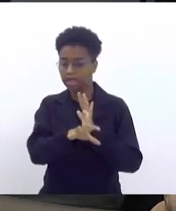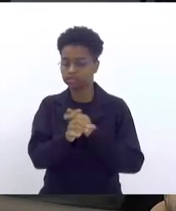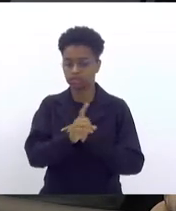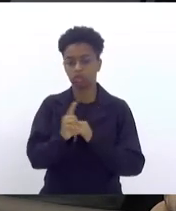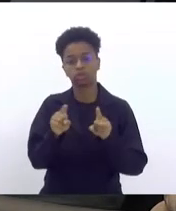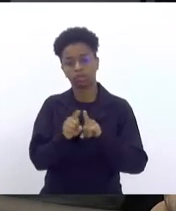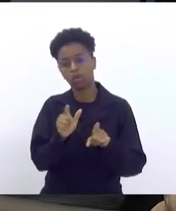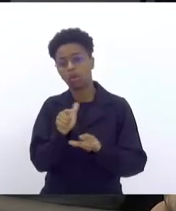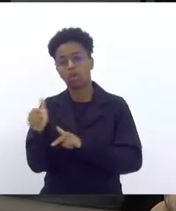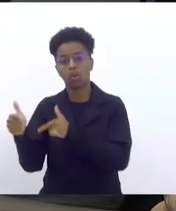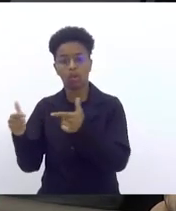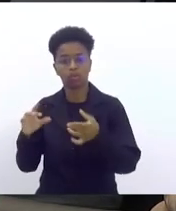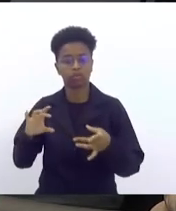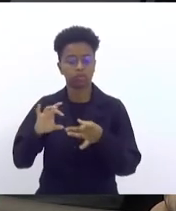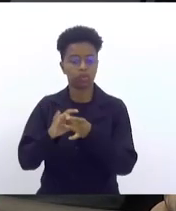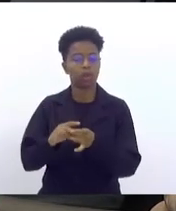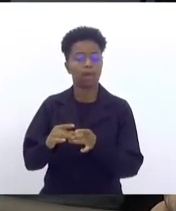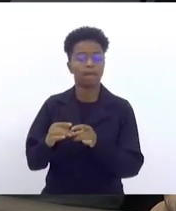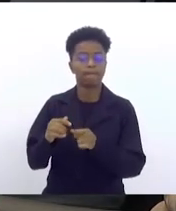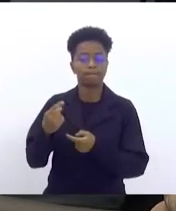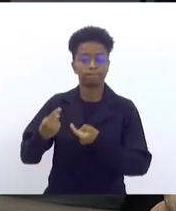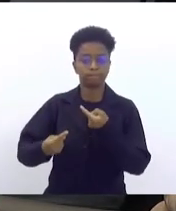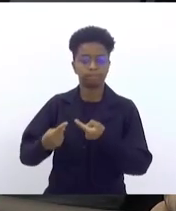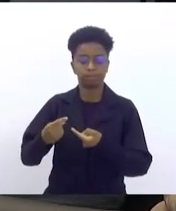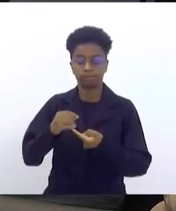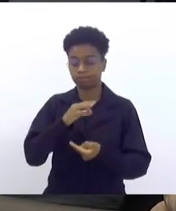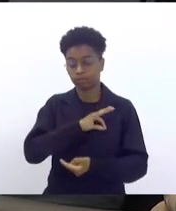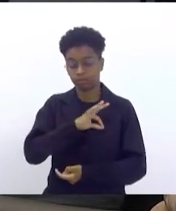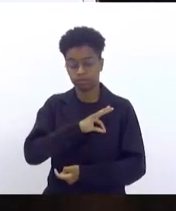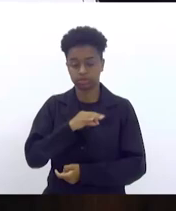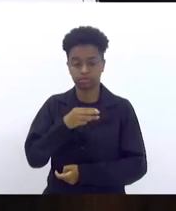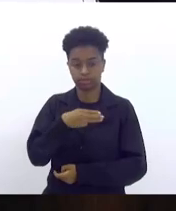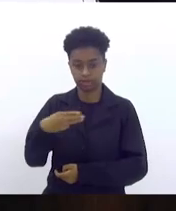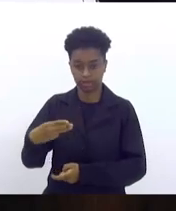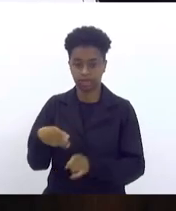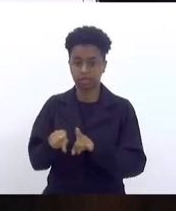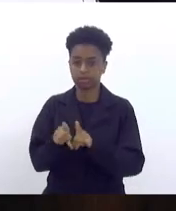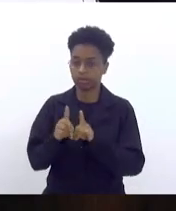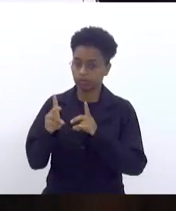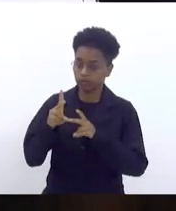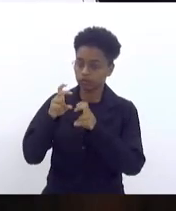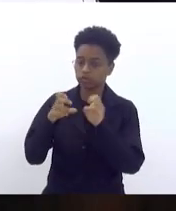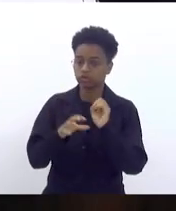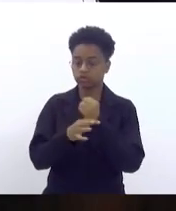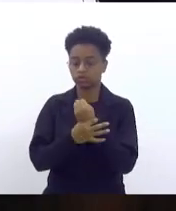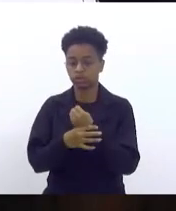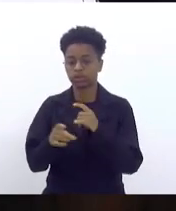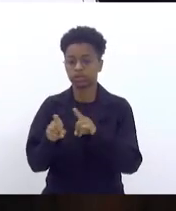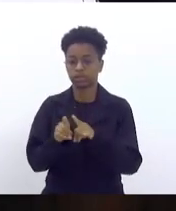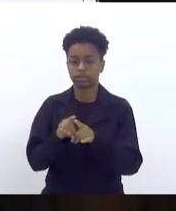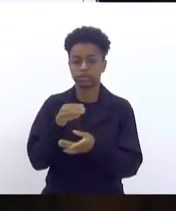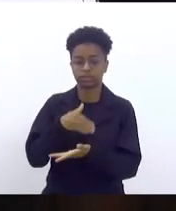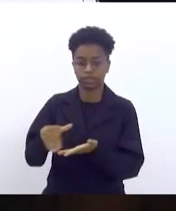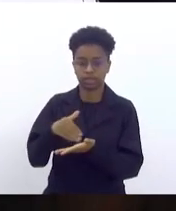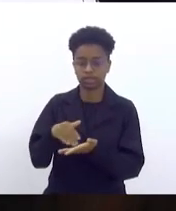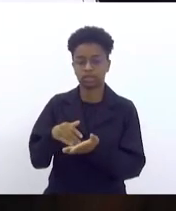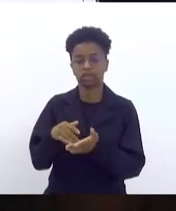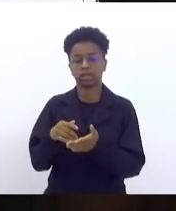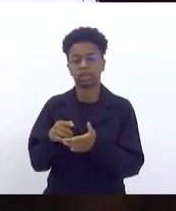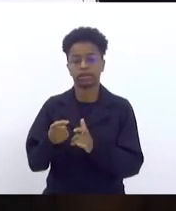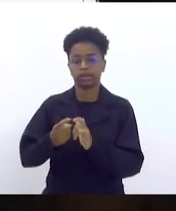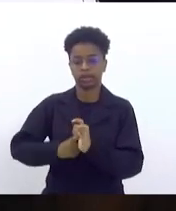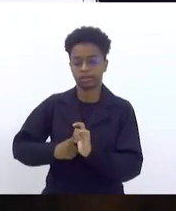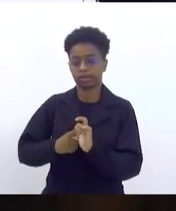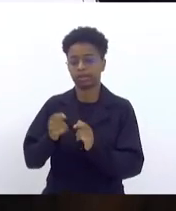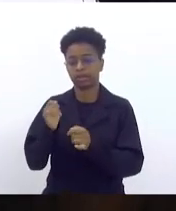também parceria com a polícia militar com as forças de segurança com a subsecretaria de prevenção Independência química da Secretaria de Estado de assistente social